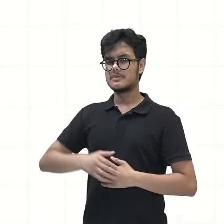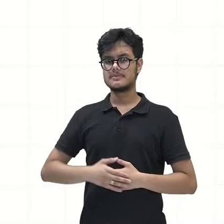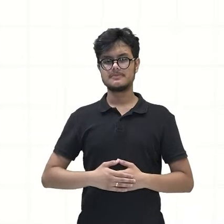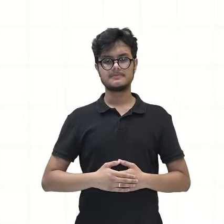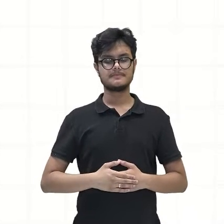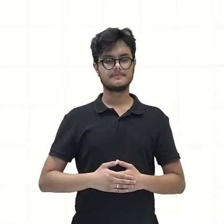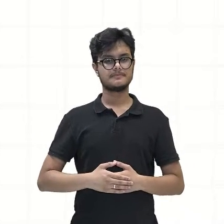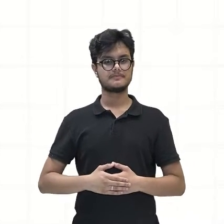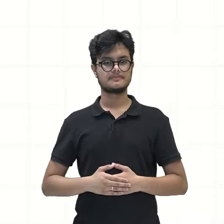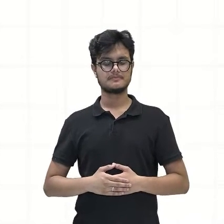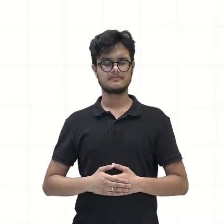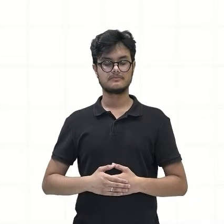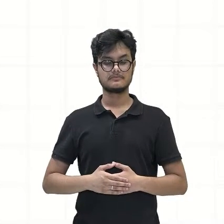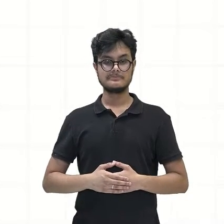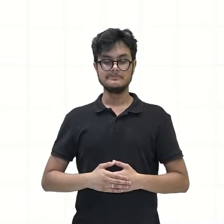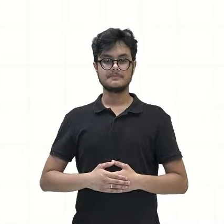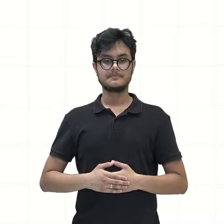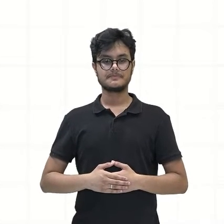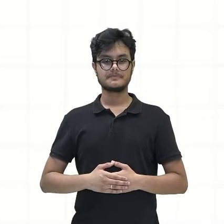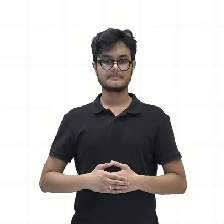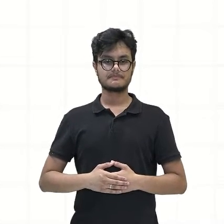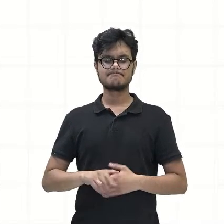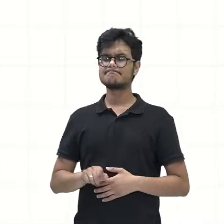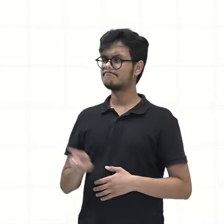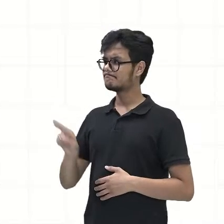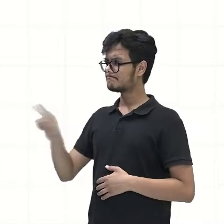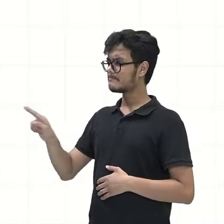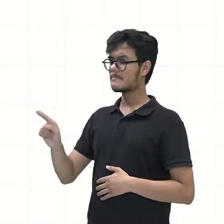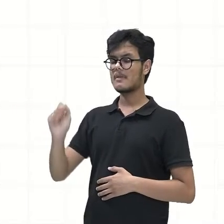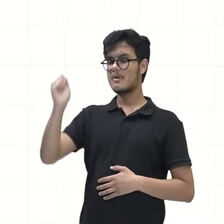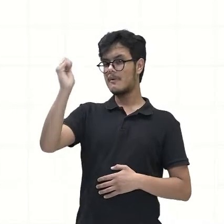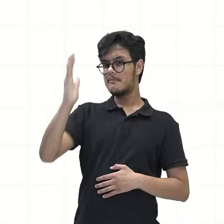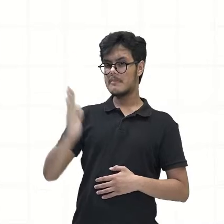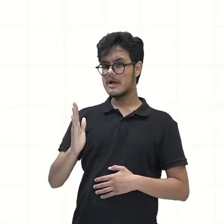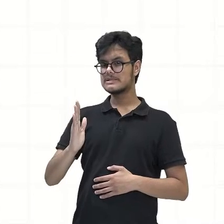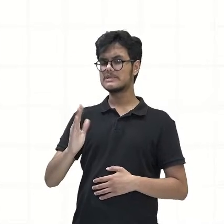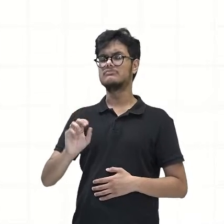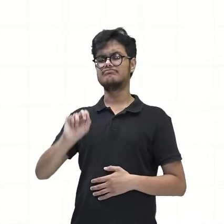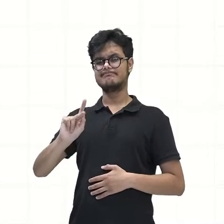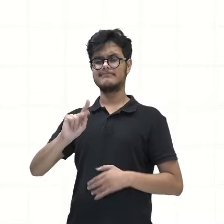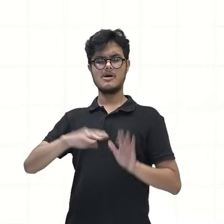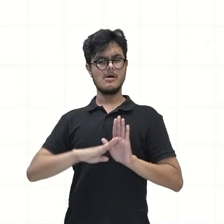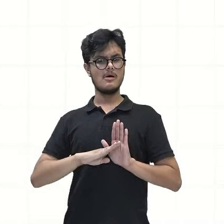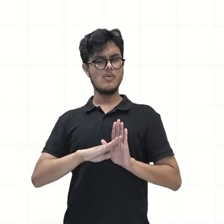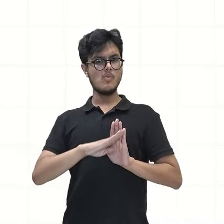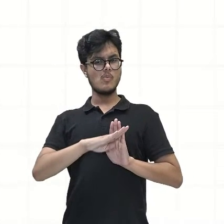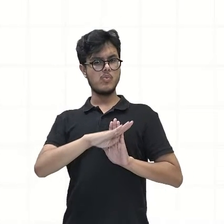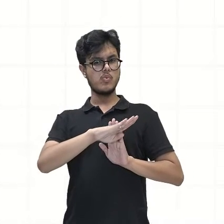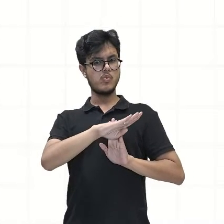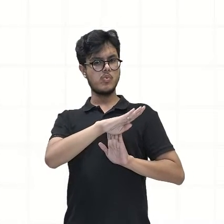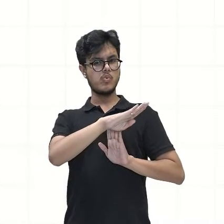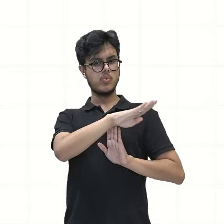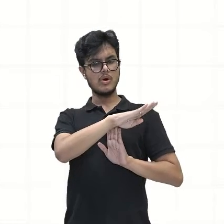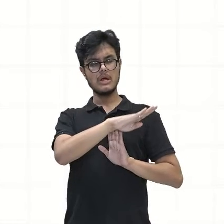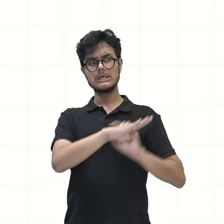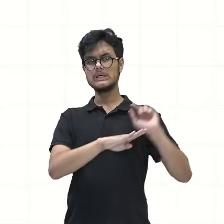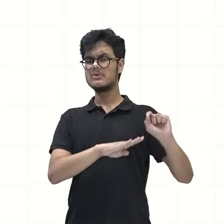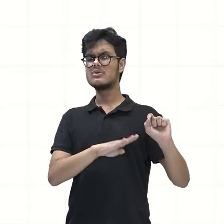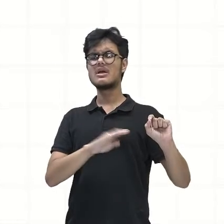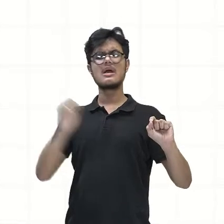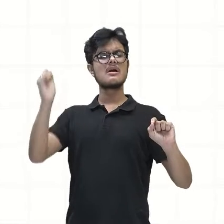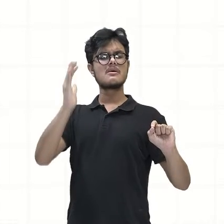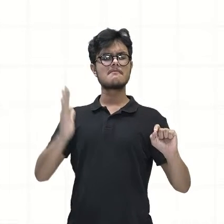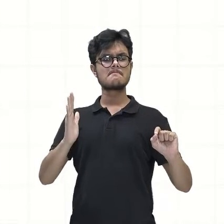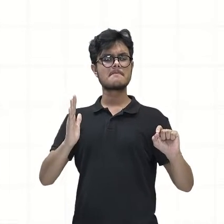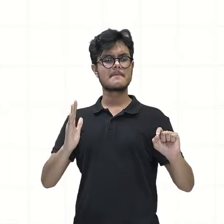ter um posicionamento é que o Brasil ele cresceu, né, nesse período aqui, de